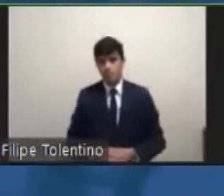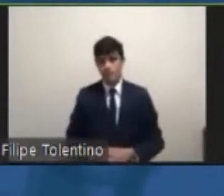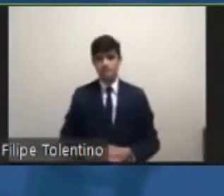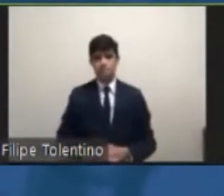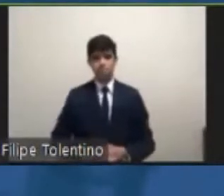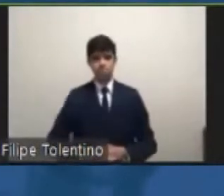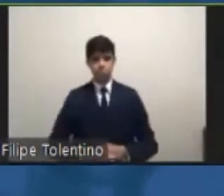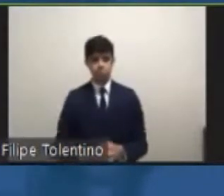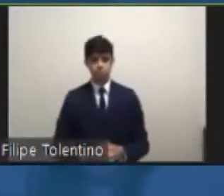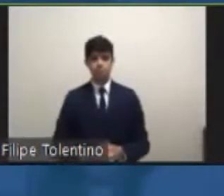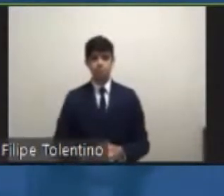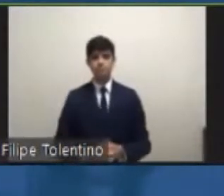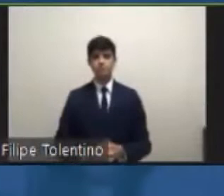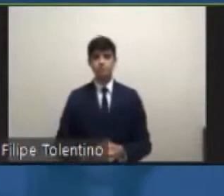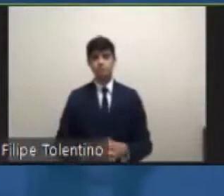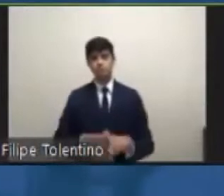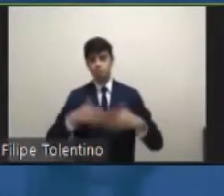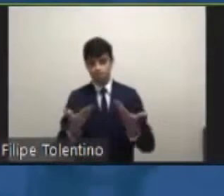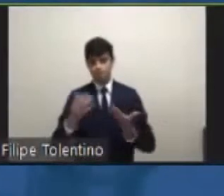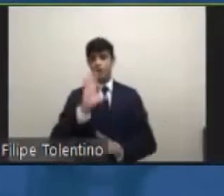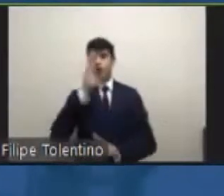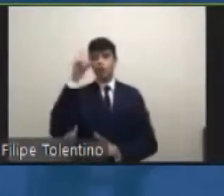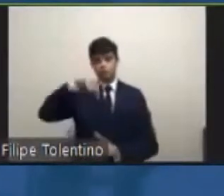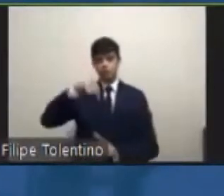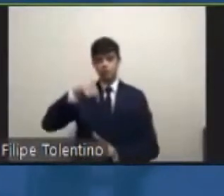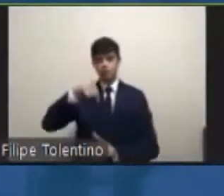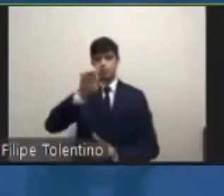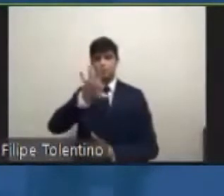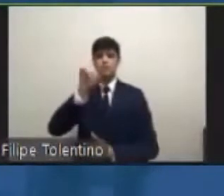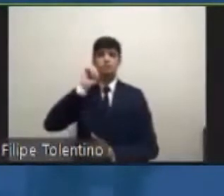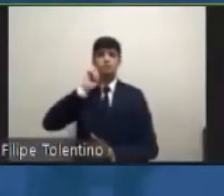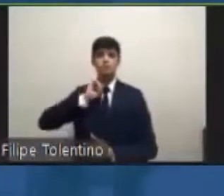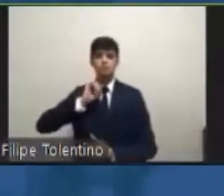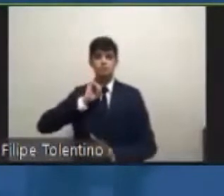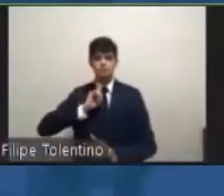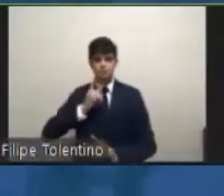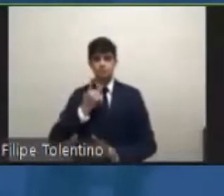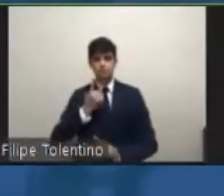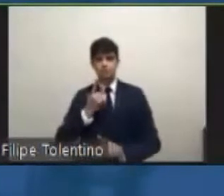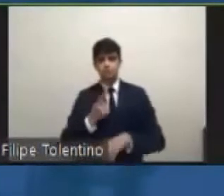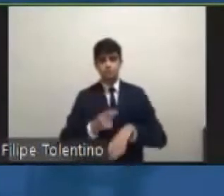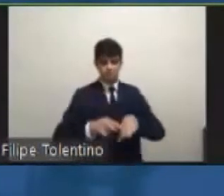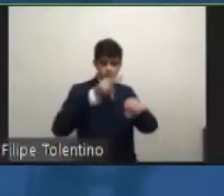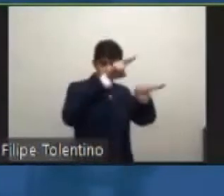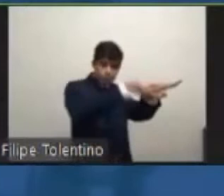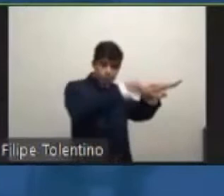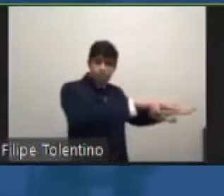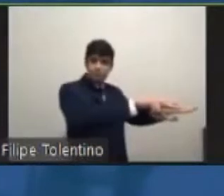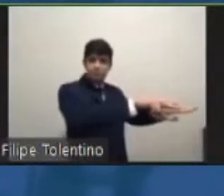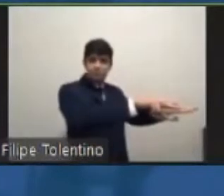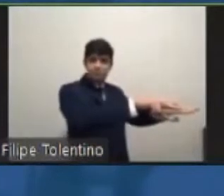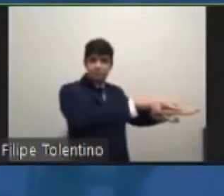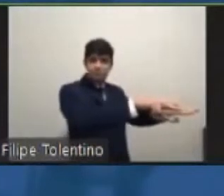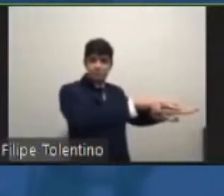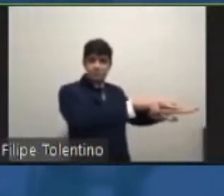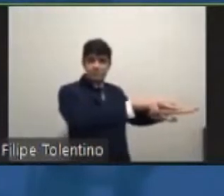era o caso de um paciente oncológico. O hospital recorreu ao judiciário na busca de uma autorização para transfundi-lo, mas a